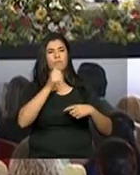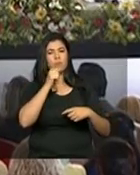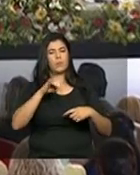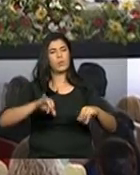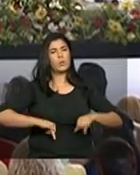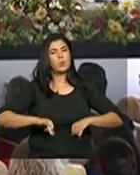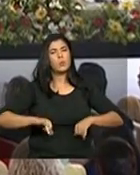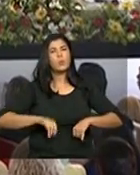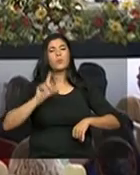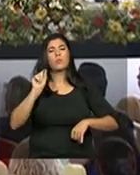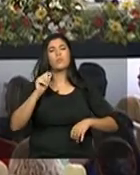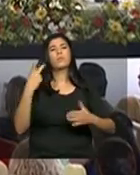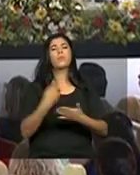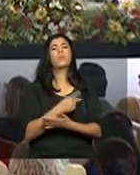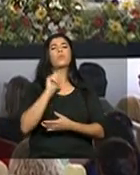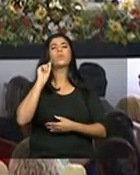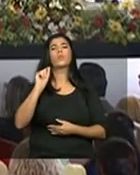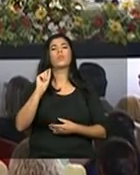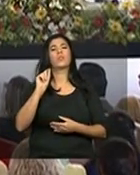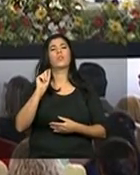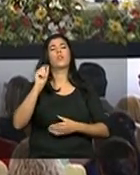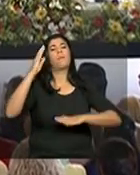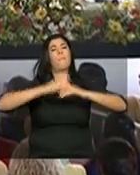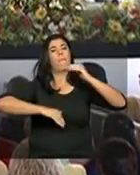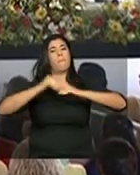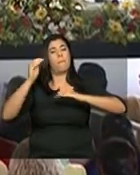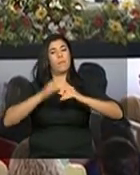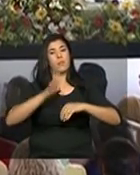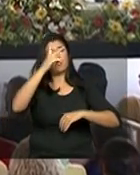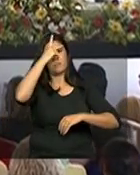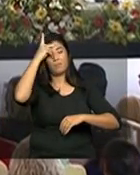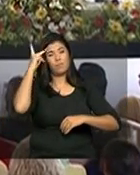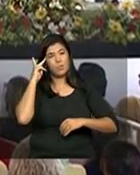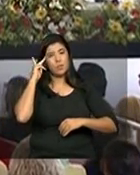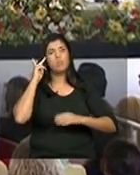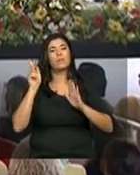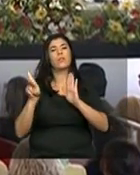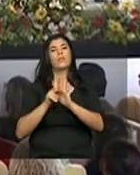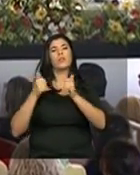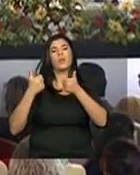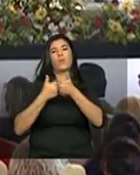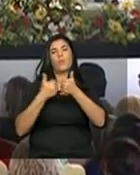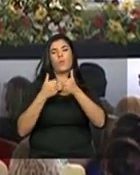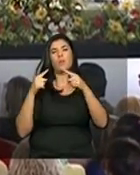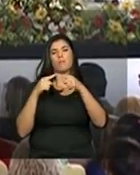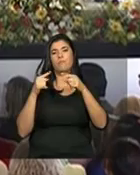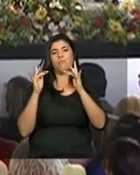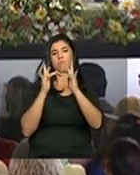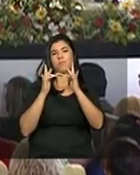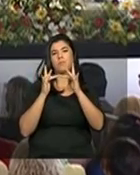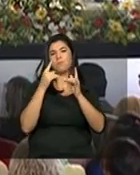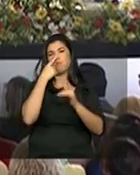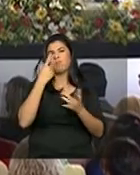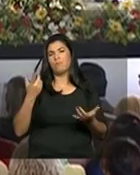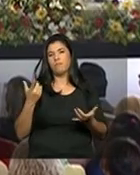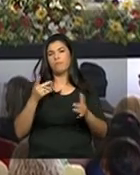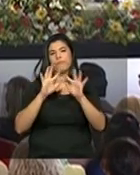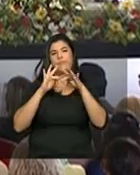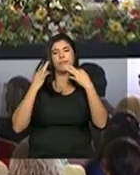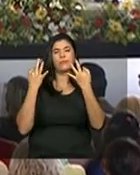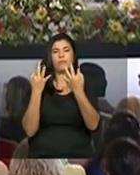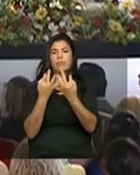mulher decorre de ações de pessoas próximas a ela.